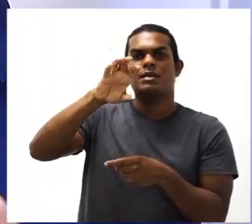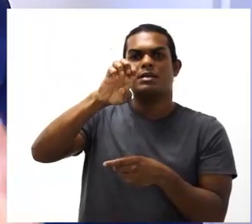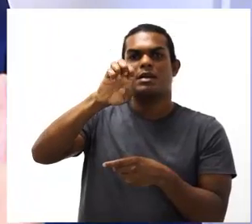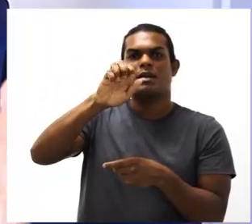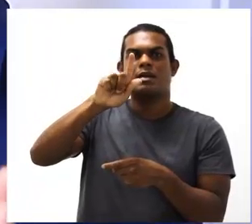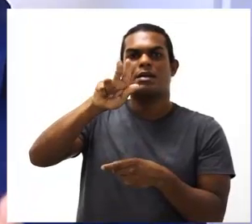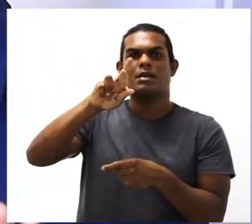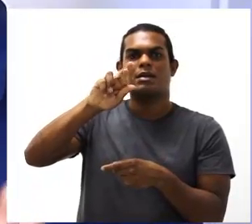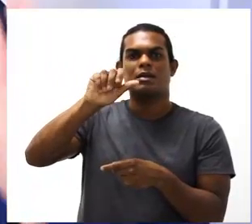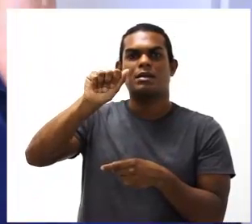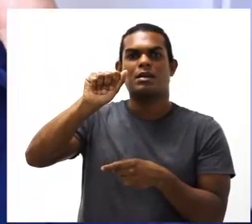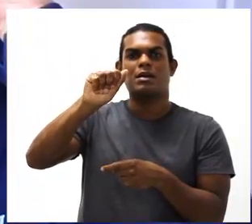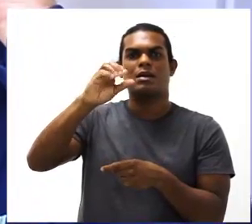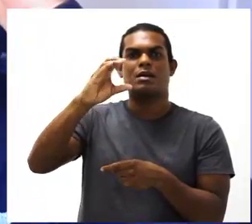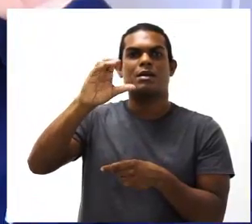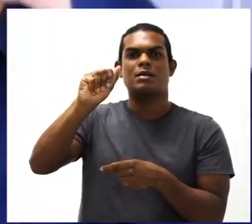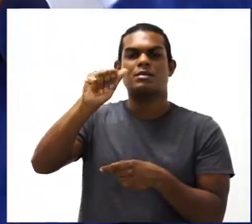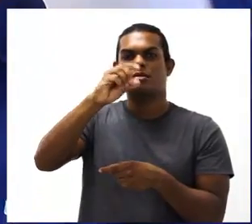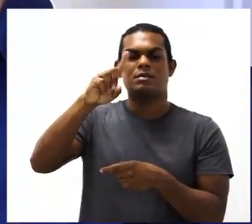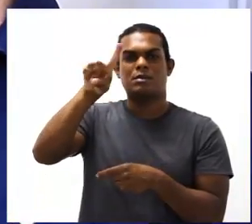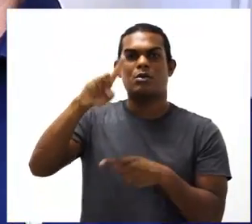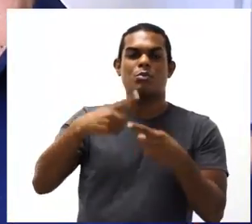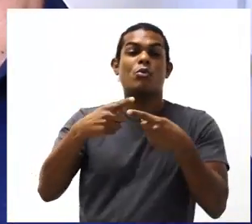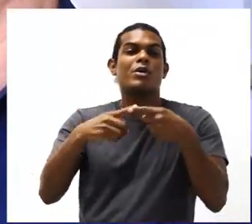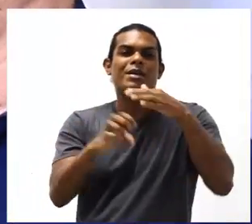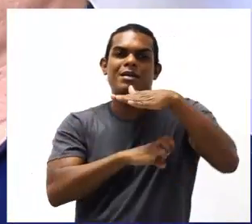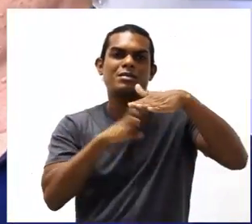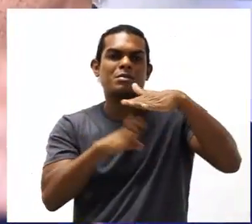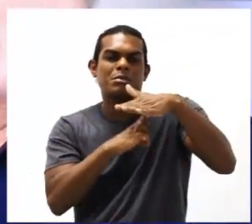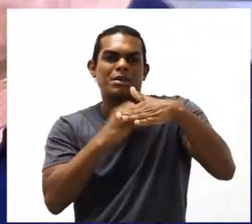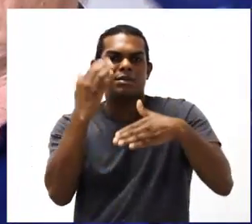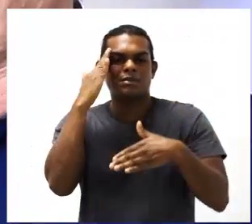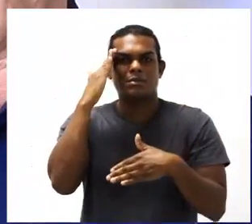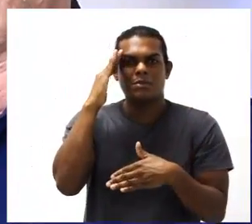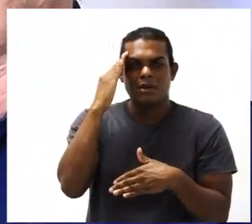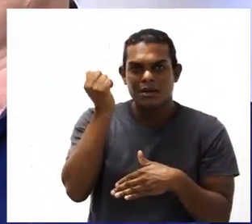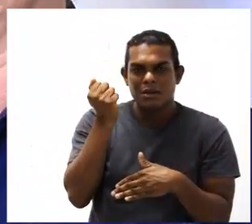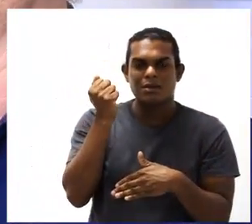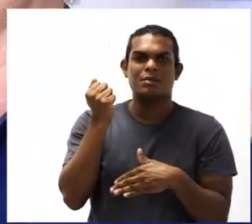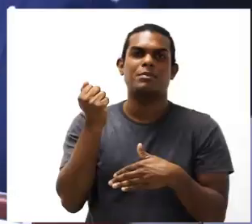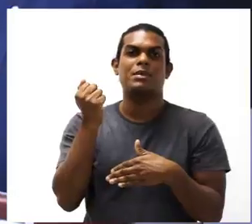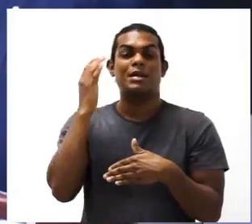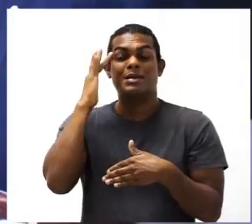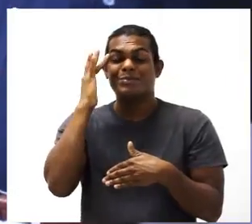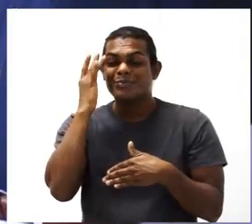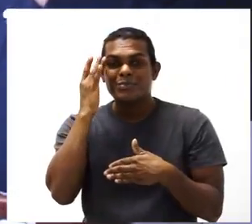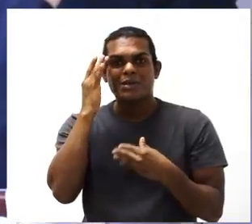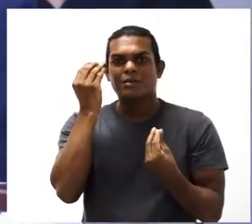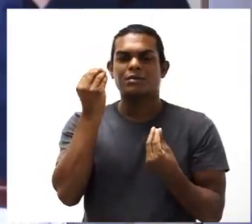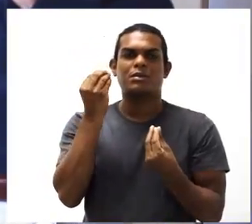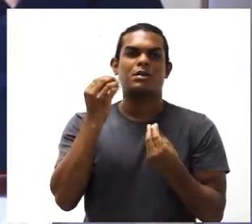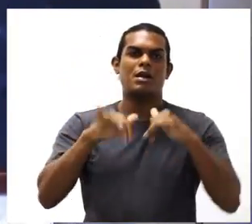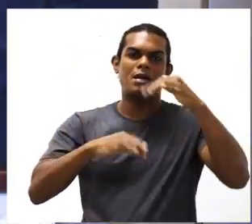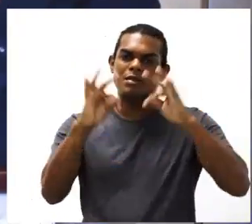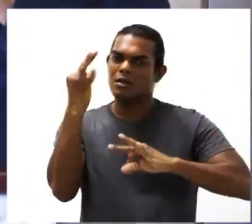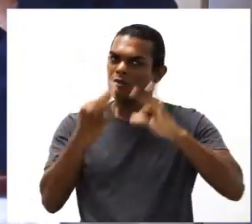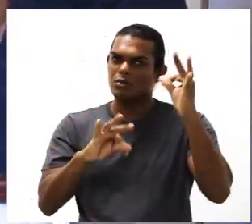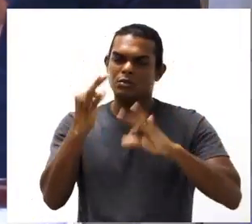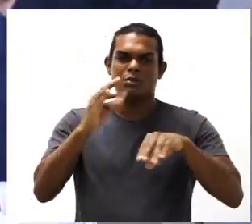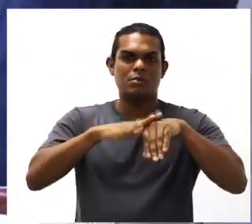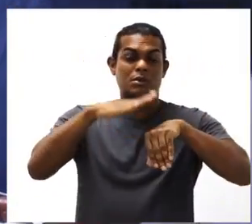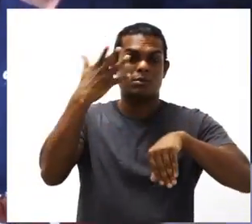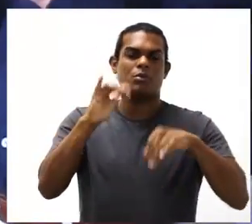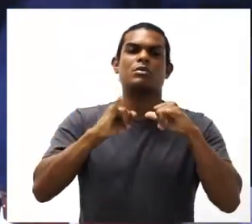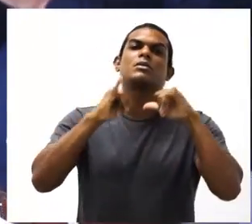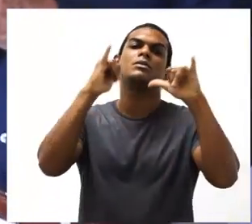pensam muito a tecnologia como sendo a soberana, ela que faz tudo. E na verdade são um instrumento de mediação. Exatamente. Então